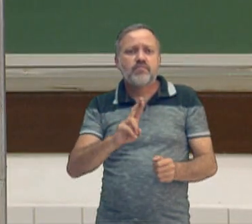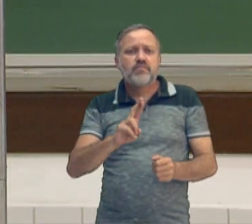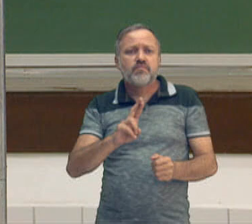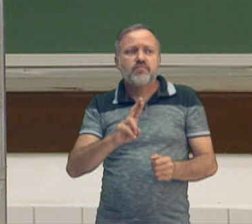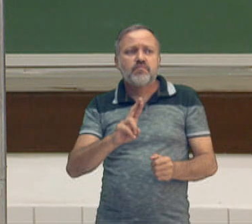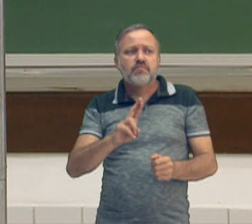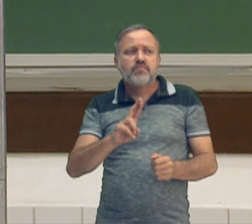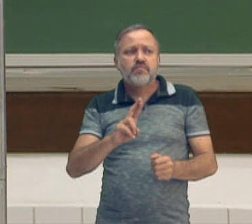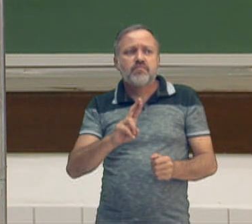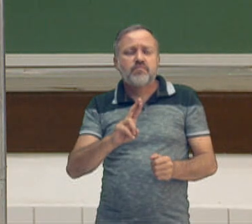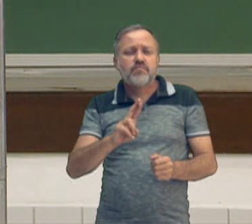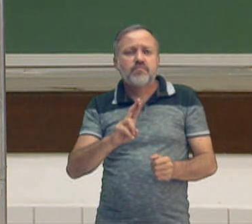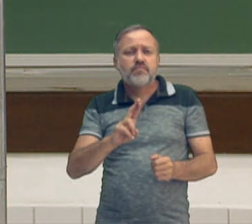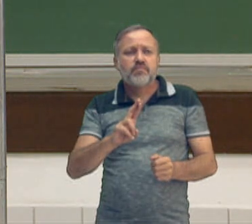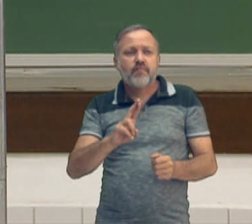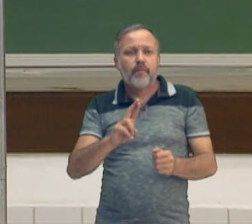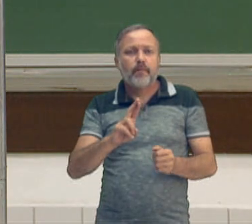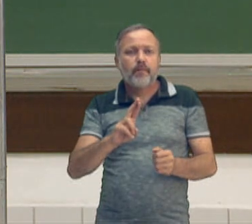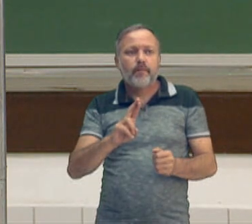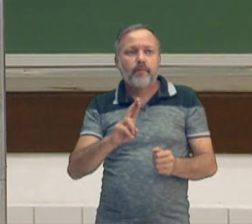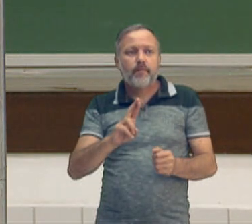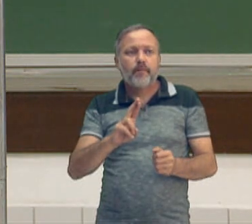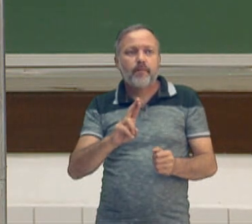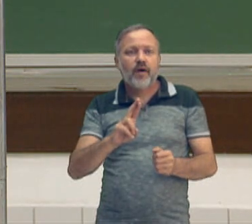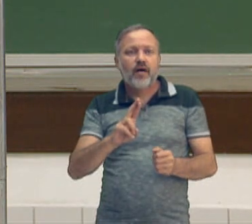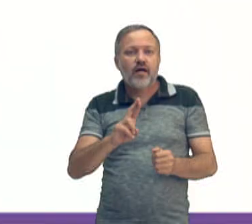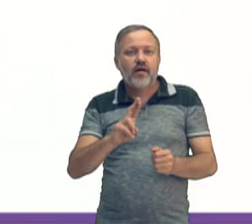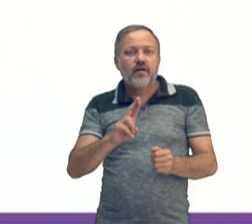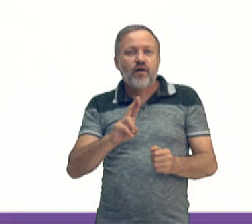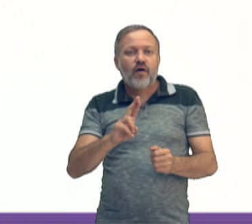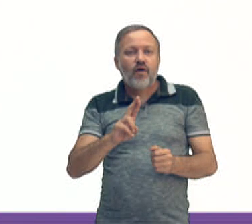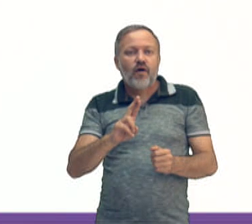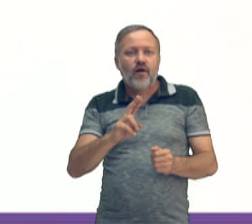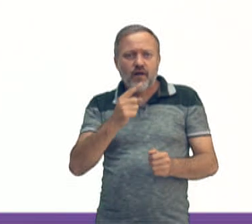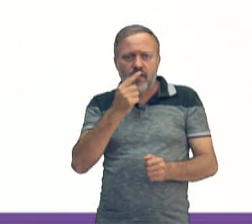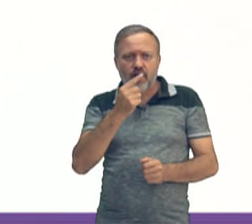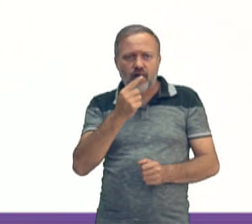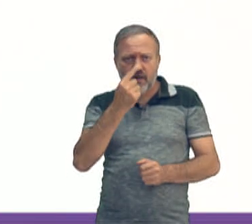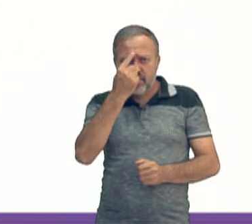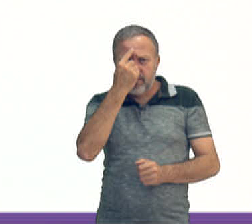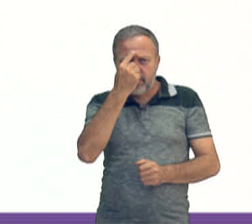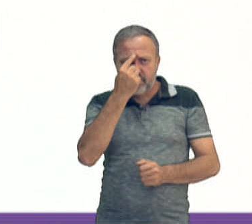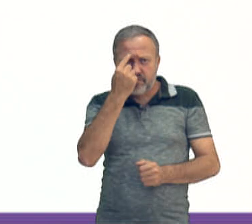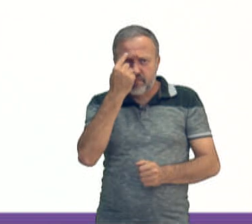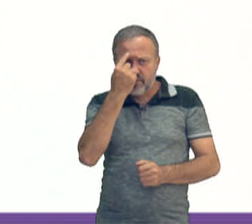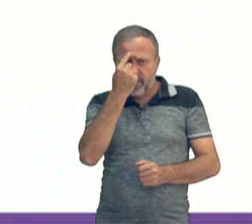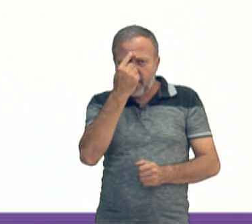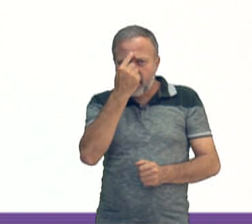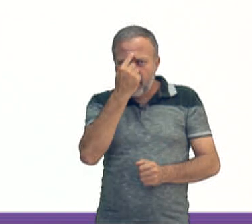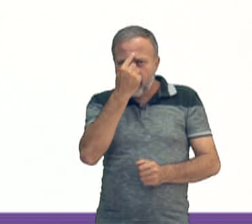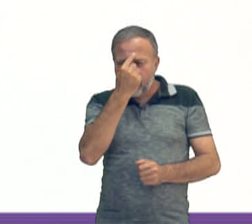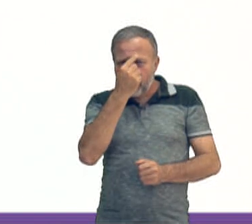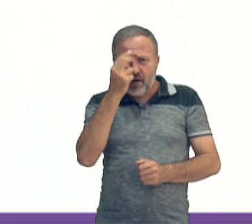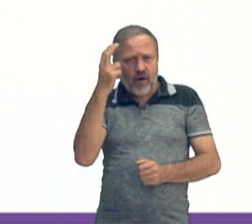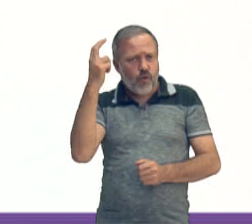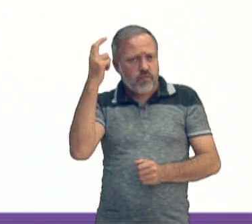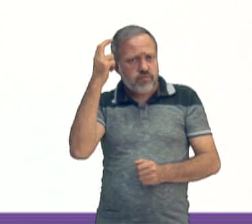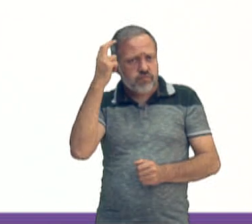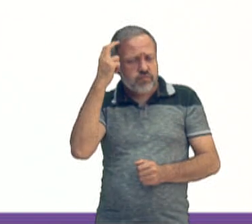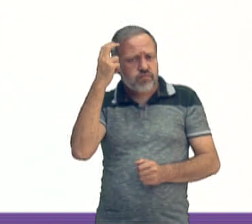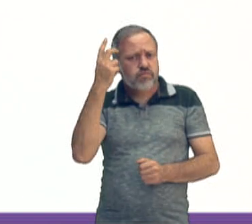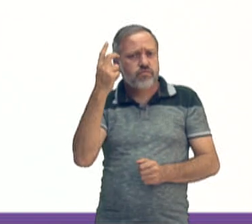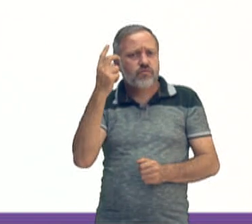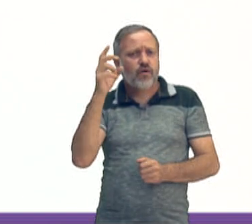diversidade cultural e religiosa. Para os hinduístas, a divindade Shiva, que se desenha no espaço ao ritmo